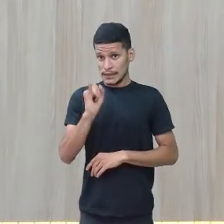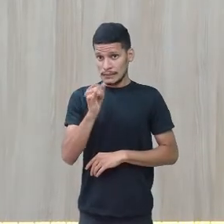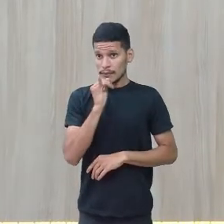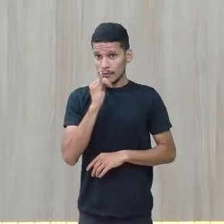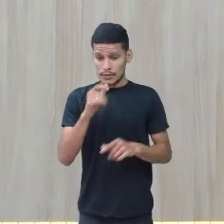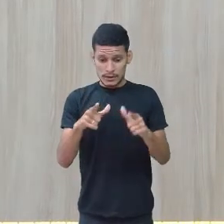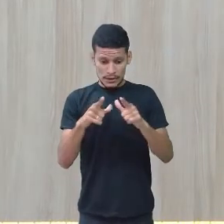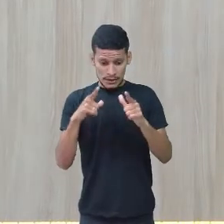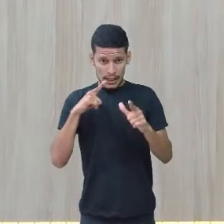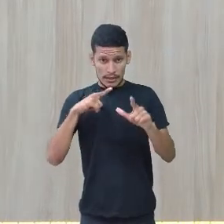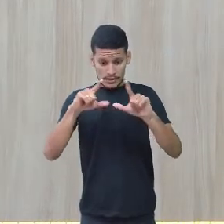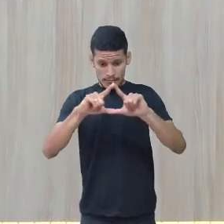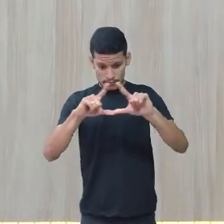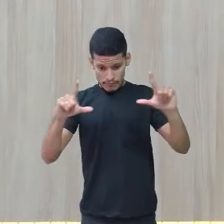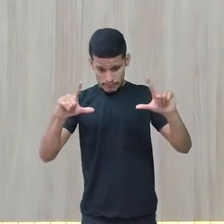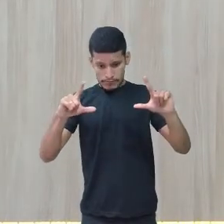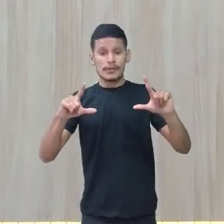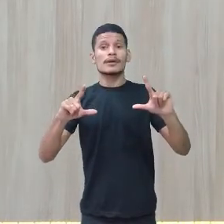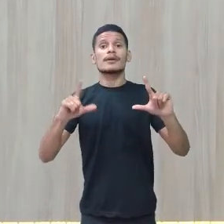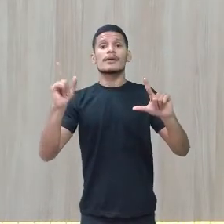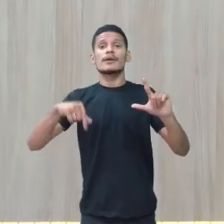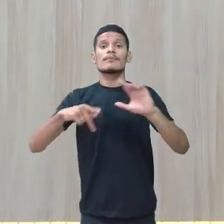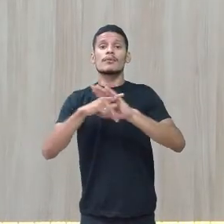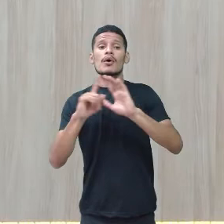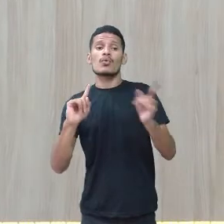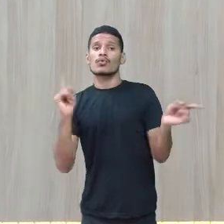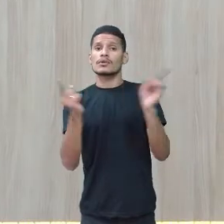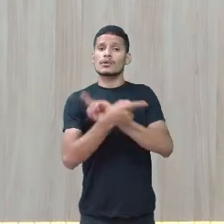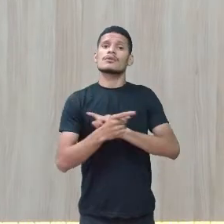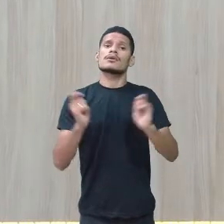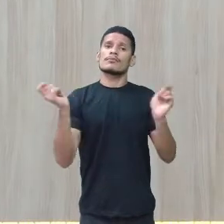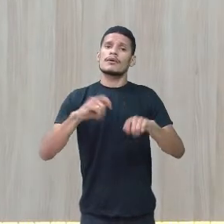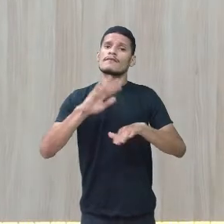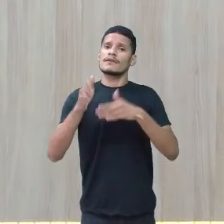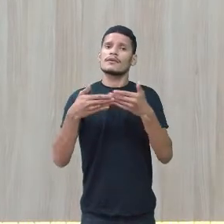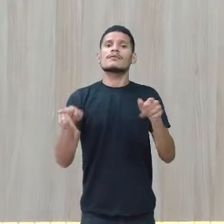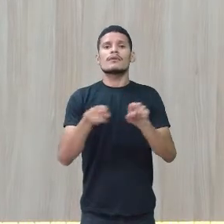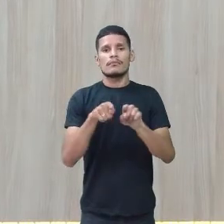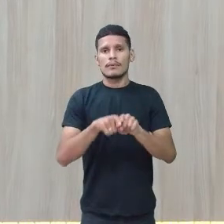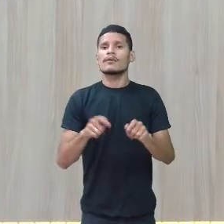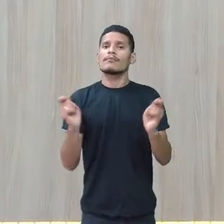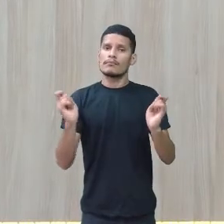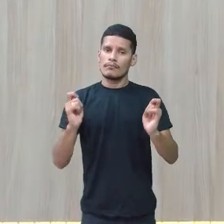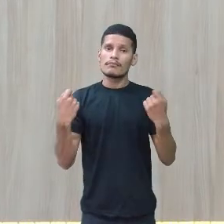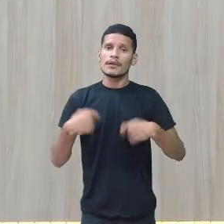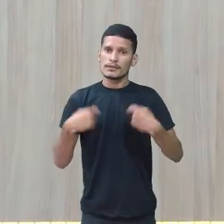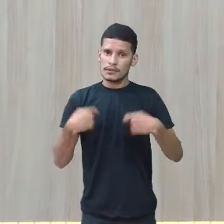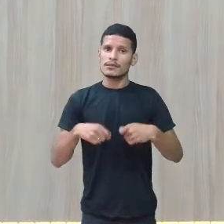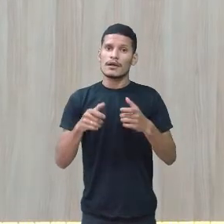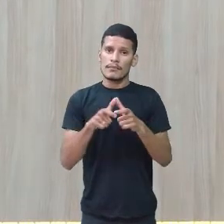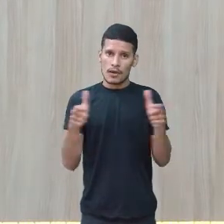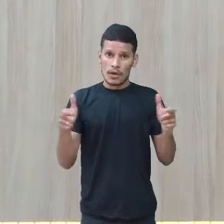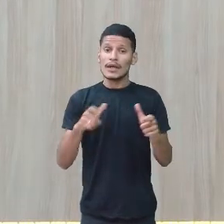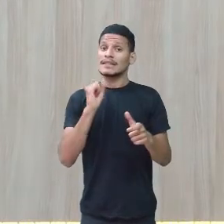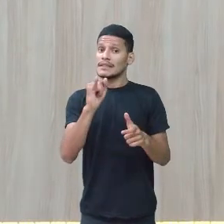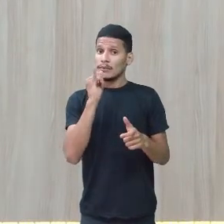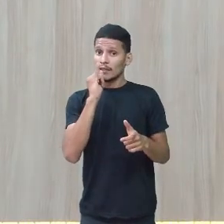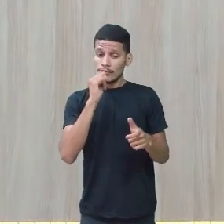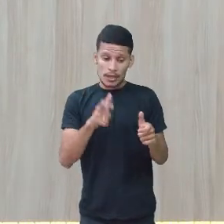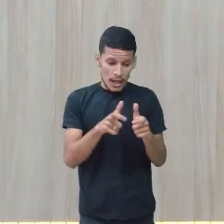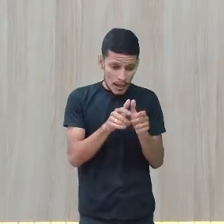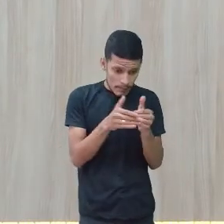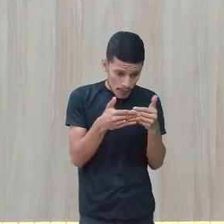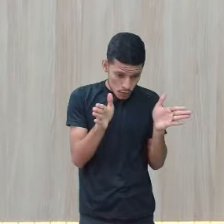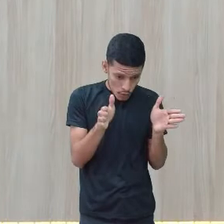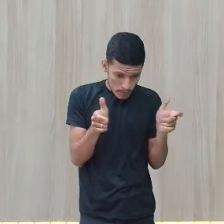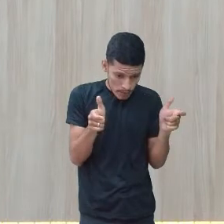grande, o lado contrário dele para fechar vai ter que ser grande também. Agora, se eu tenho uma abertura pequenininha, o